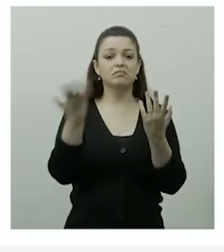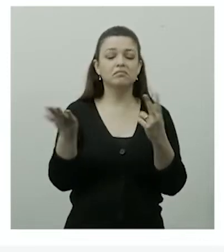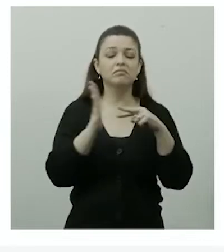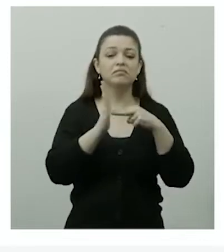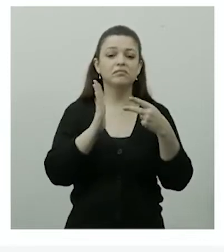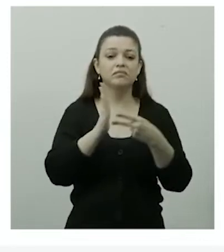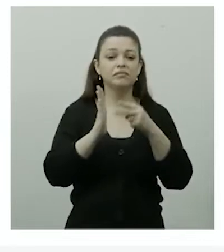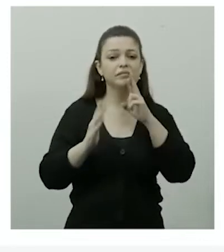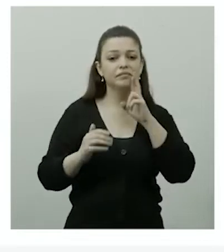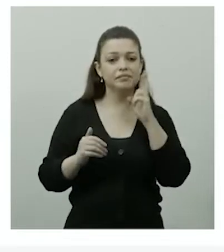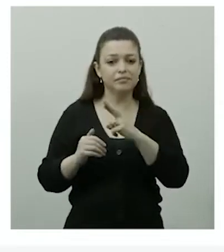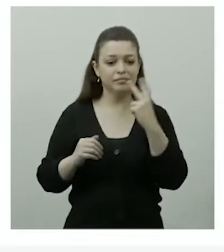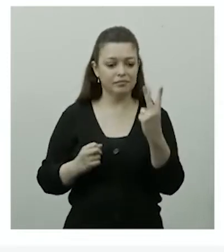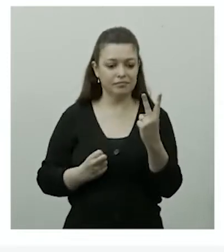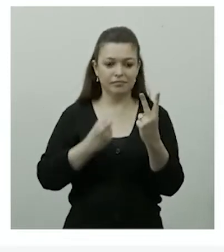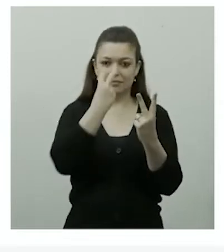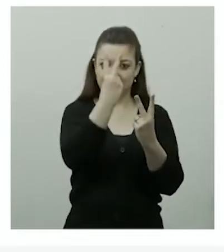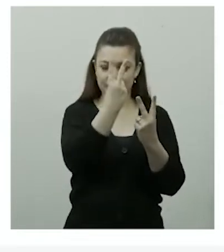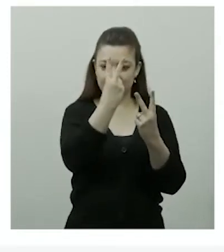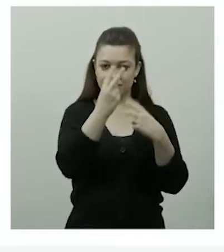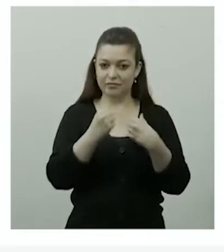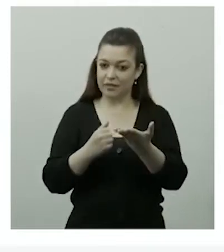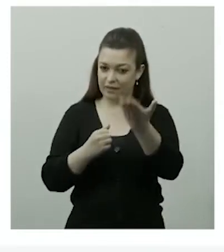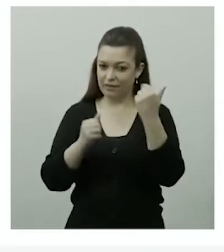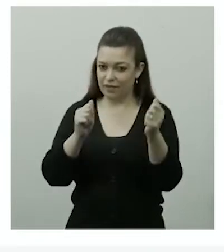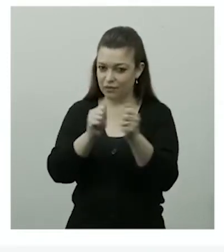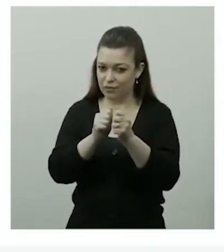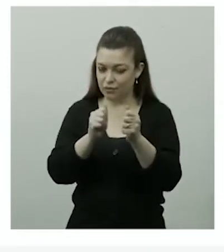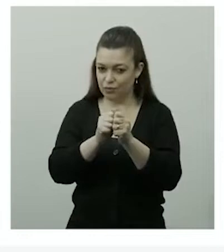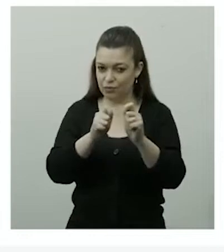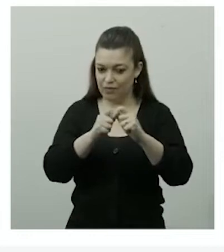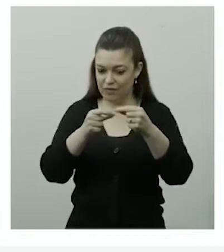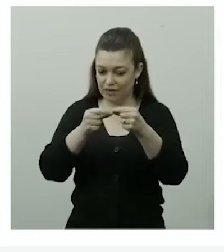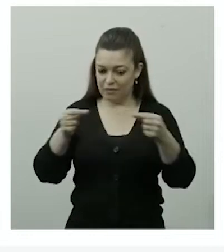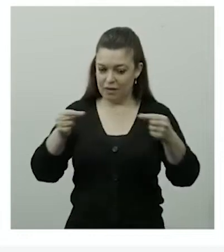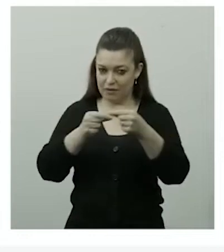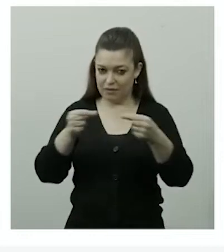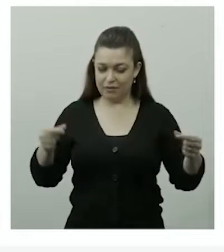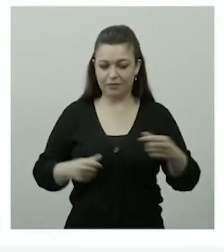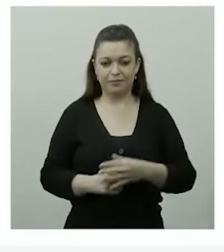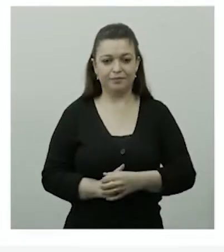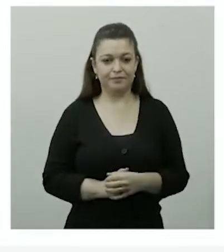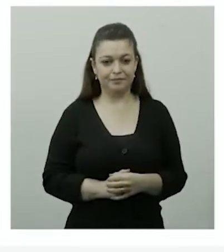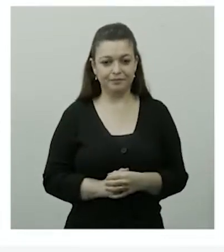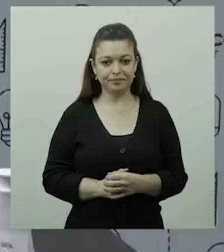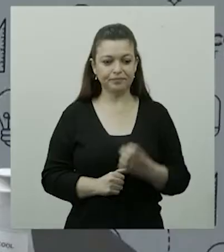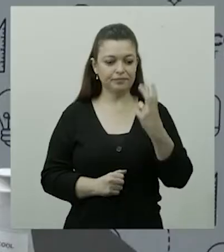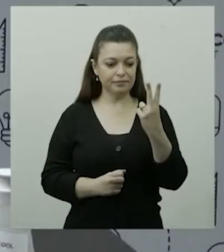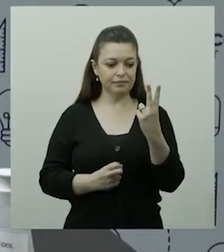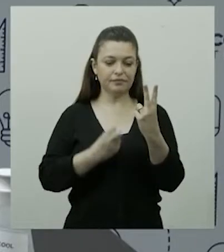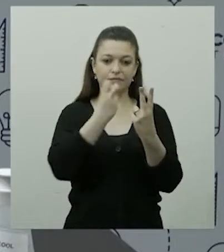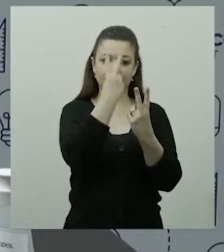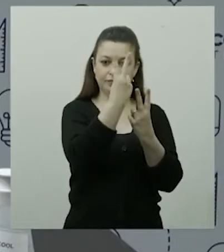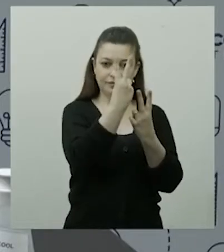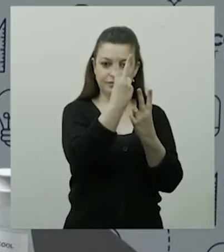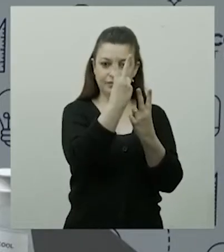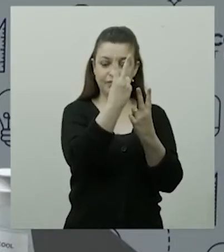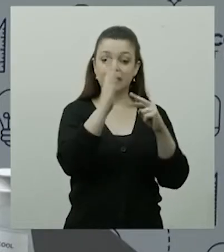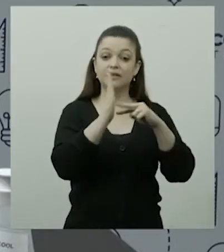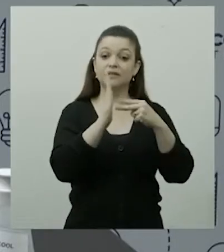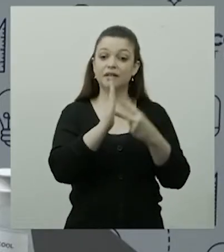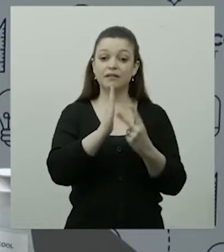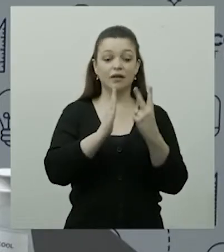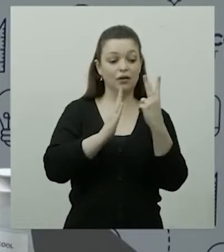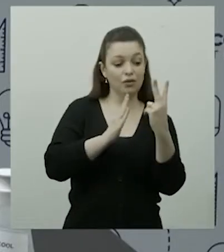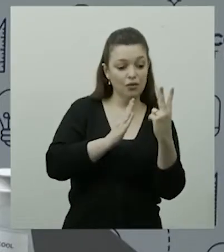a 2? Vamos fazer junto comigo aqui? Então, 2 ao quadrado é 2 vezes o número